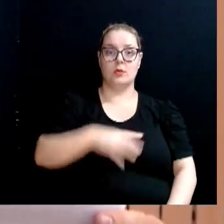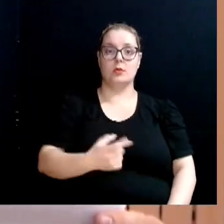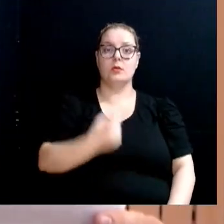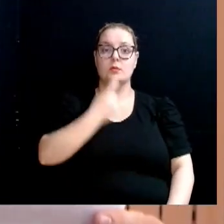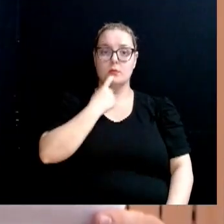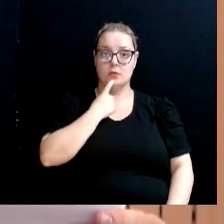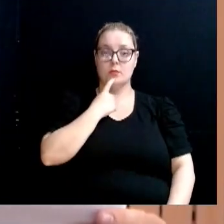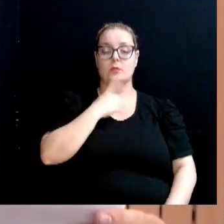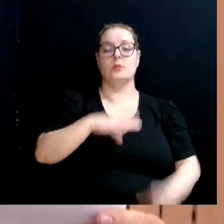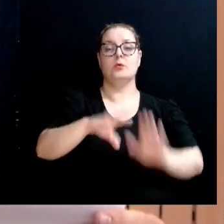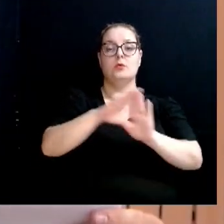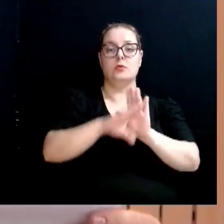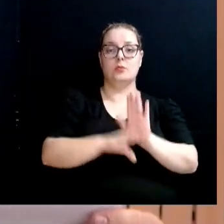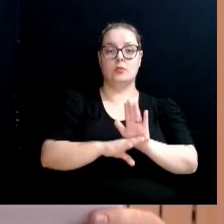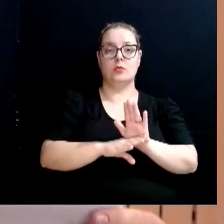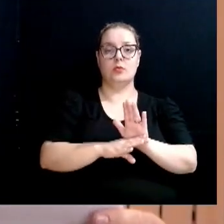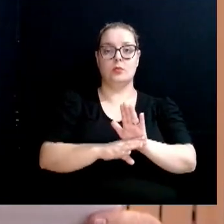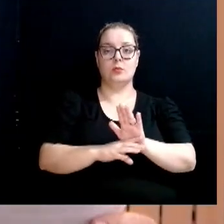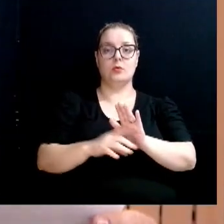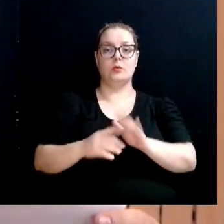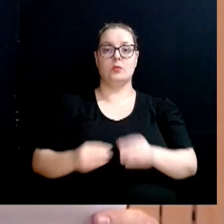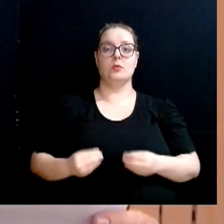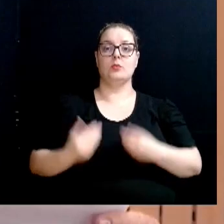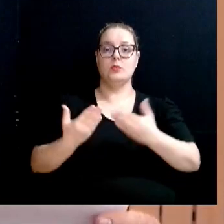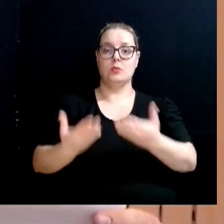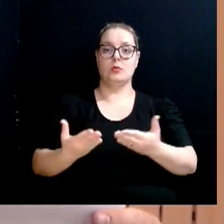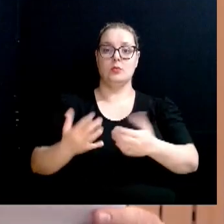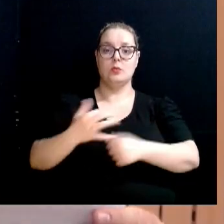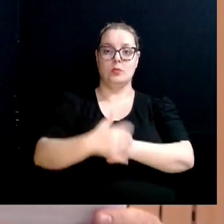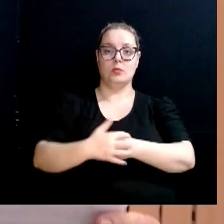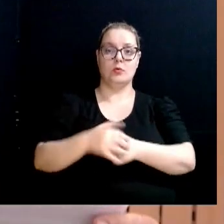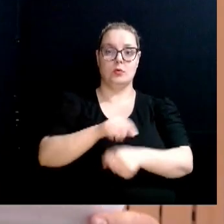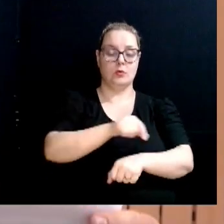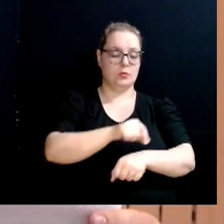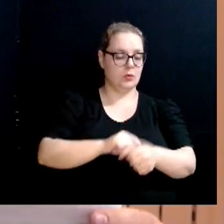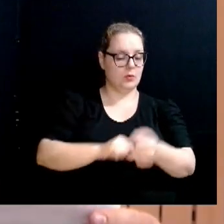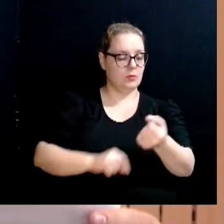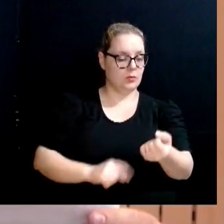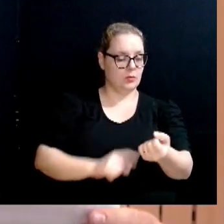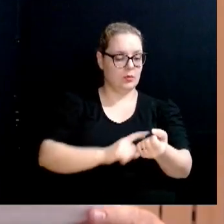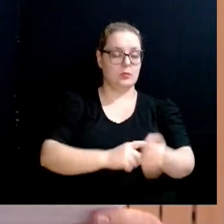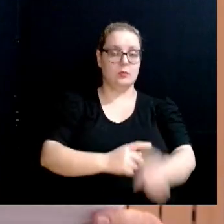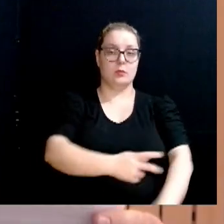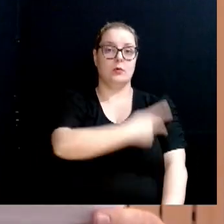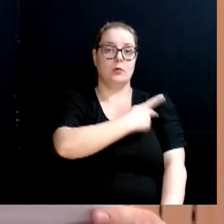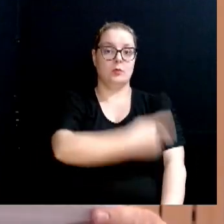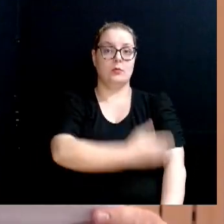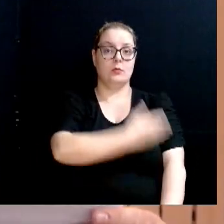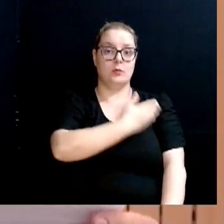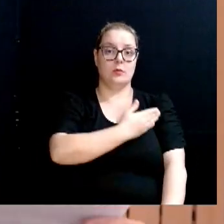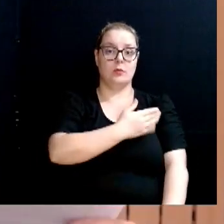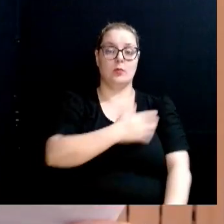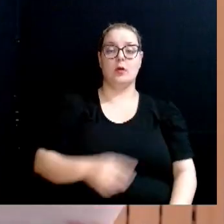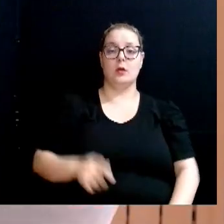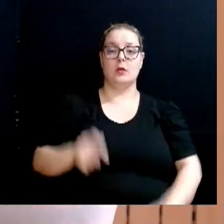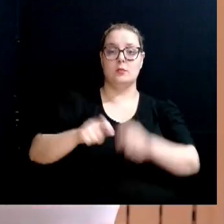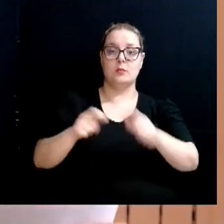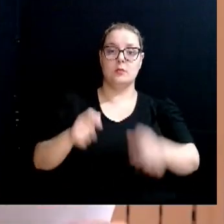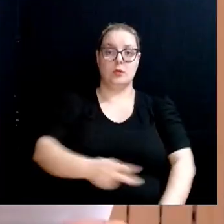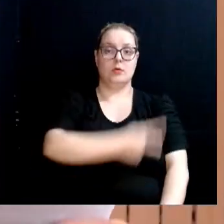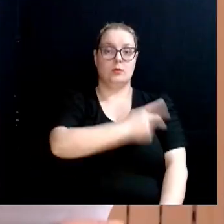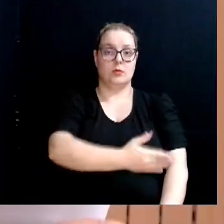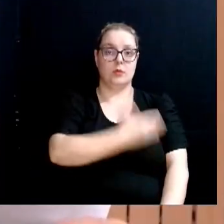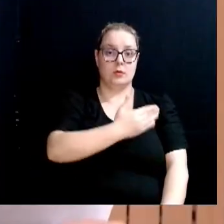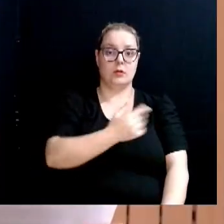de fornecimento de aparelho digital de pulso para medir pressão aos hipertensos de baixa renda e dá